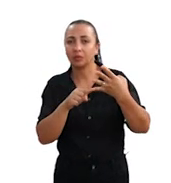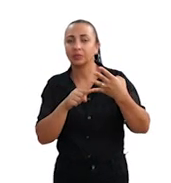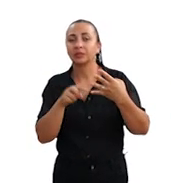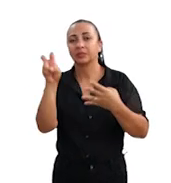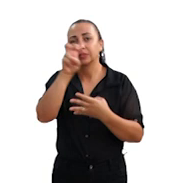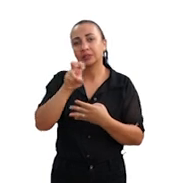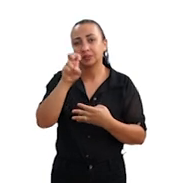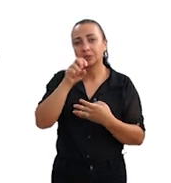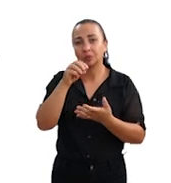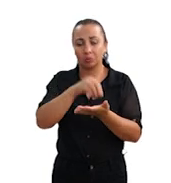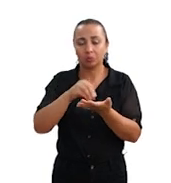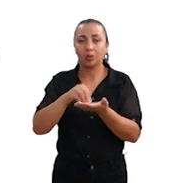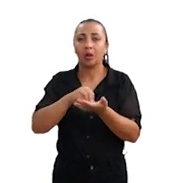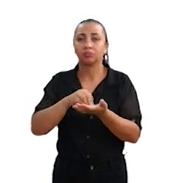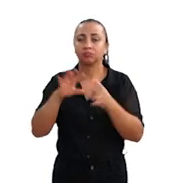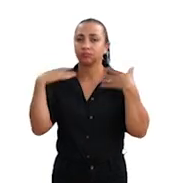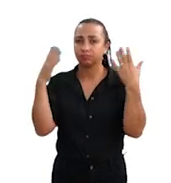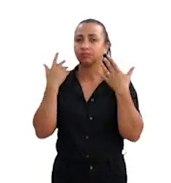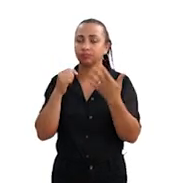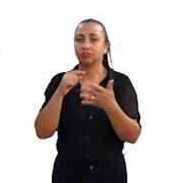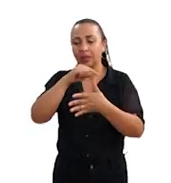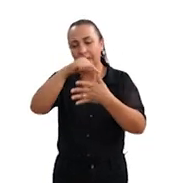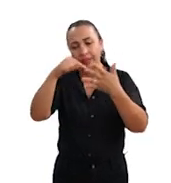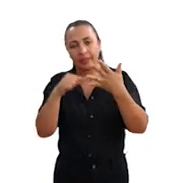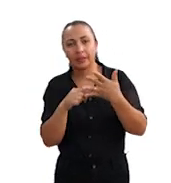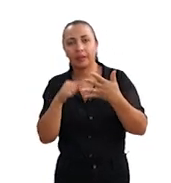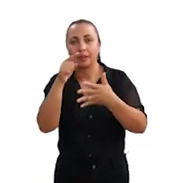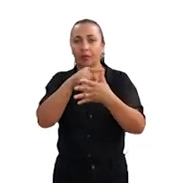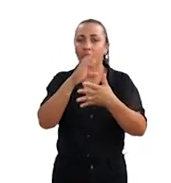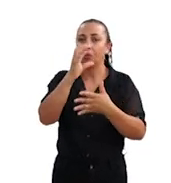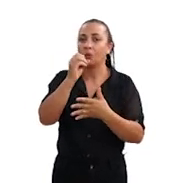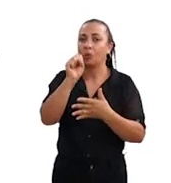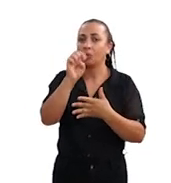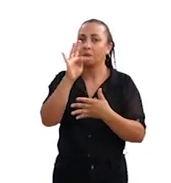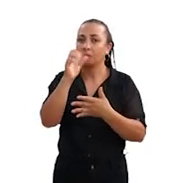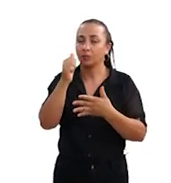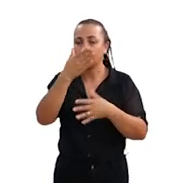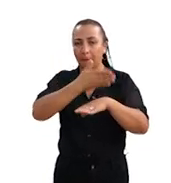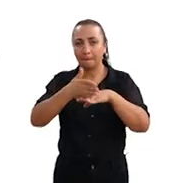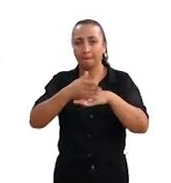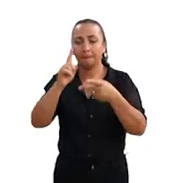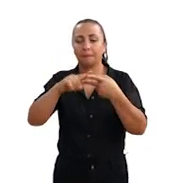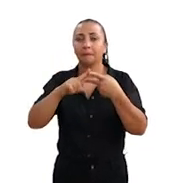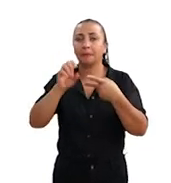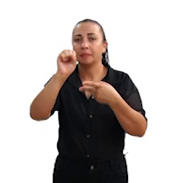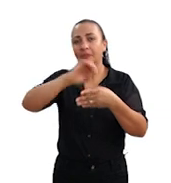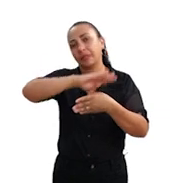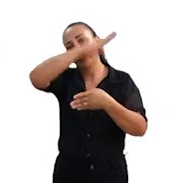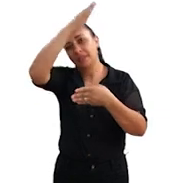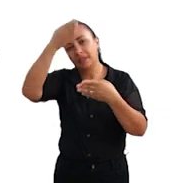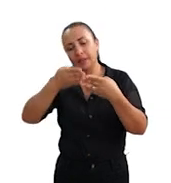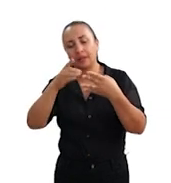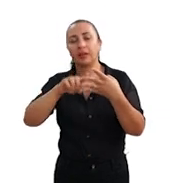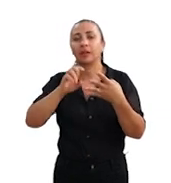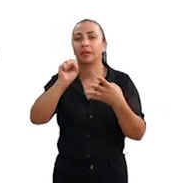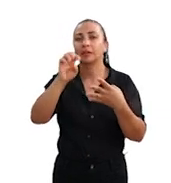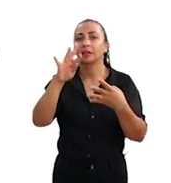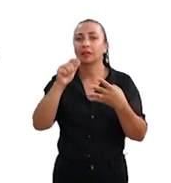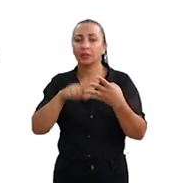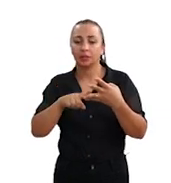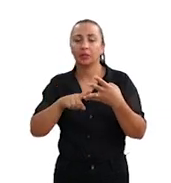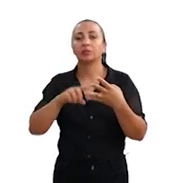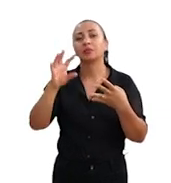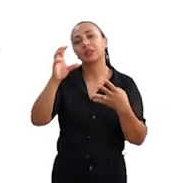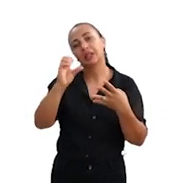polos turísticos do Rio Grande do Norte. Esses 5 polos é o Polo Costa Branca, o Polo Serrano, Polo Seridó,